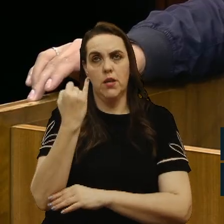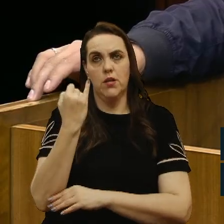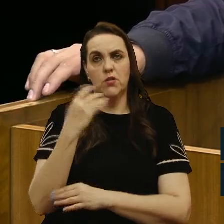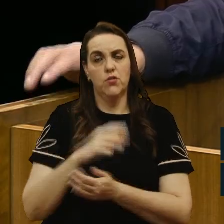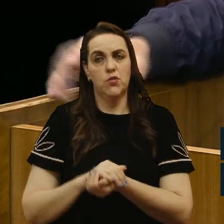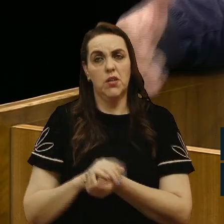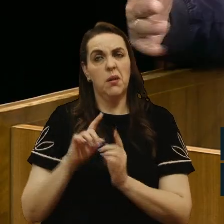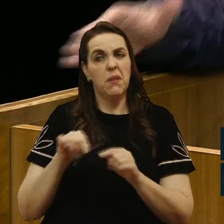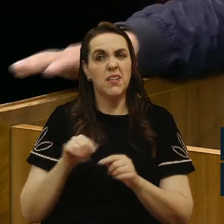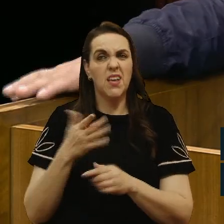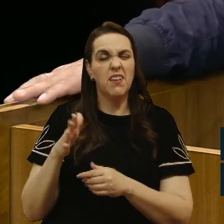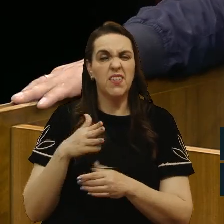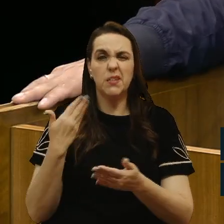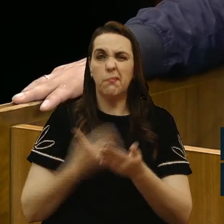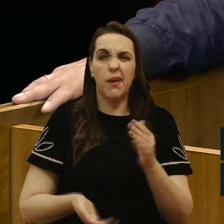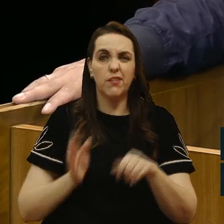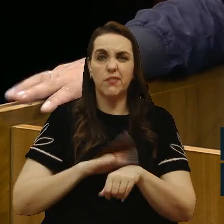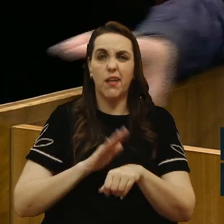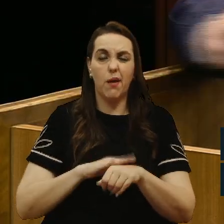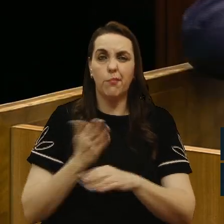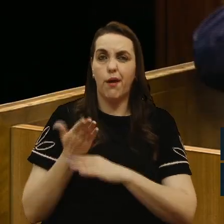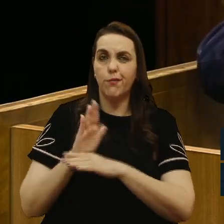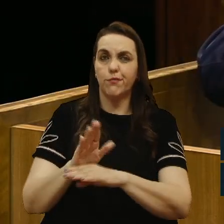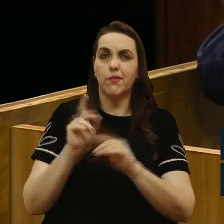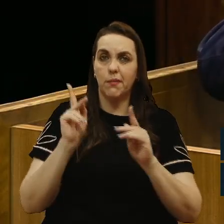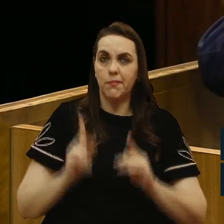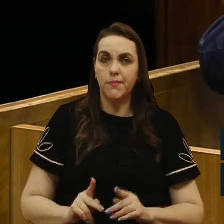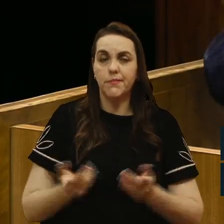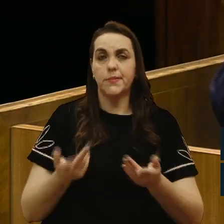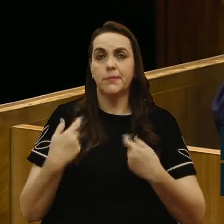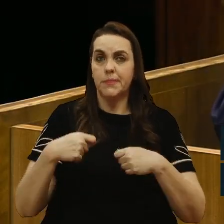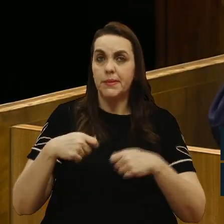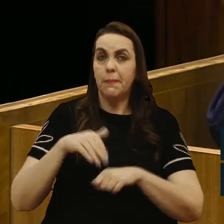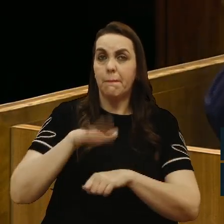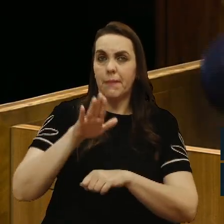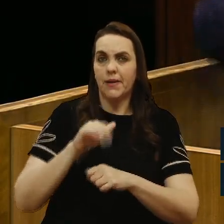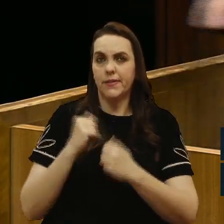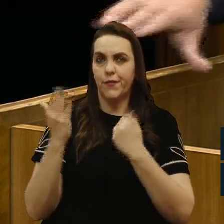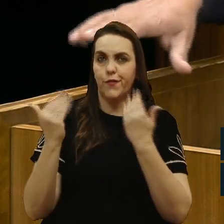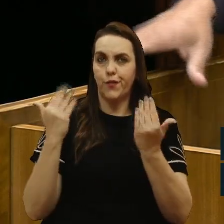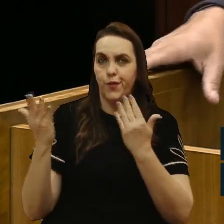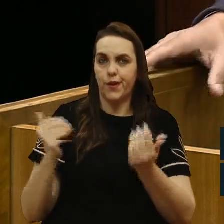Quando não tem, a gente está perdendo tempo de ajudar as pessoas que mais precisam lá fora. Obrigado, presidente.